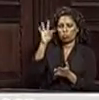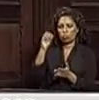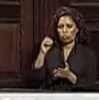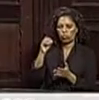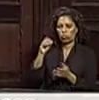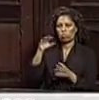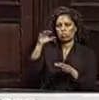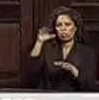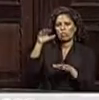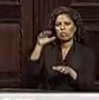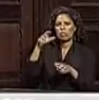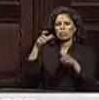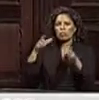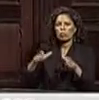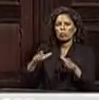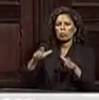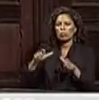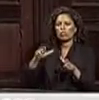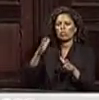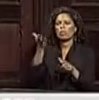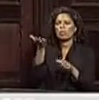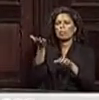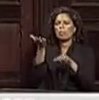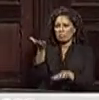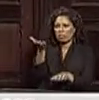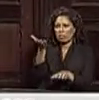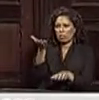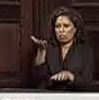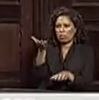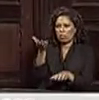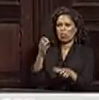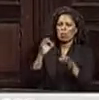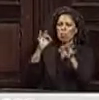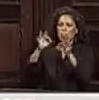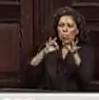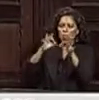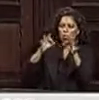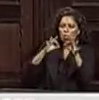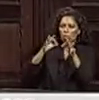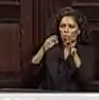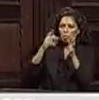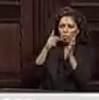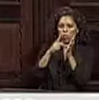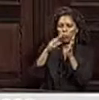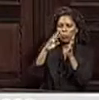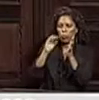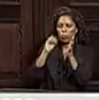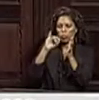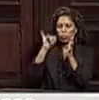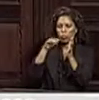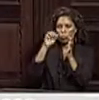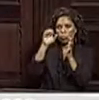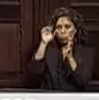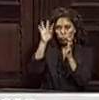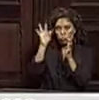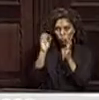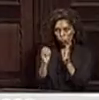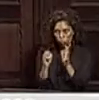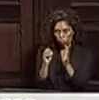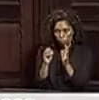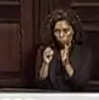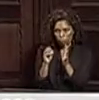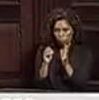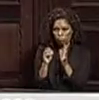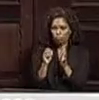que vai trazer ao longo de 25 anos um prejuízo de R$1 trilhão para a economia brasileira, o deputado